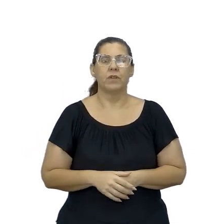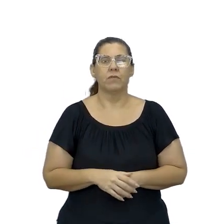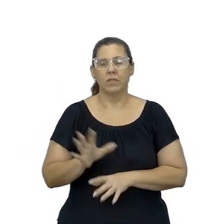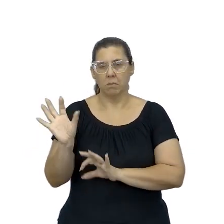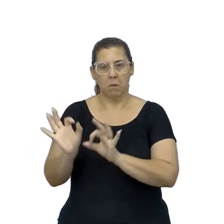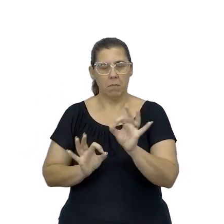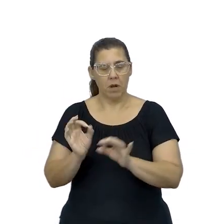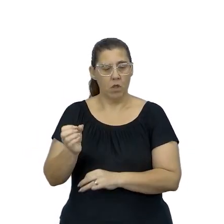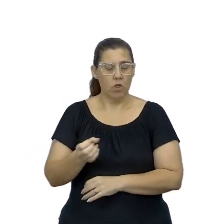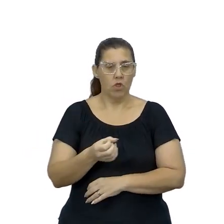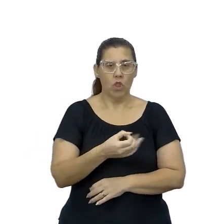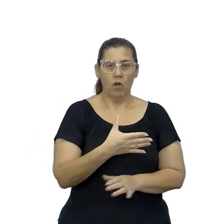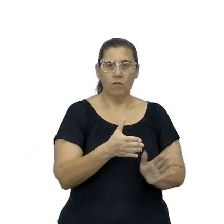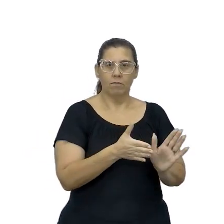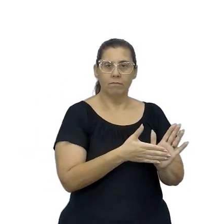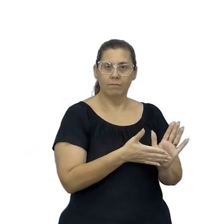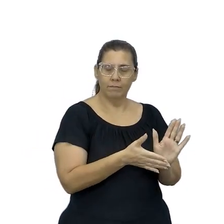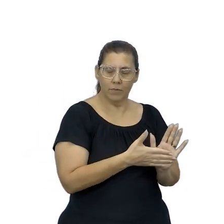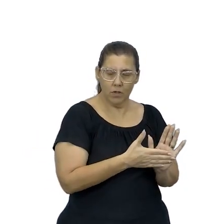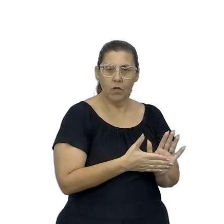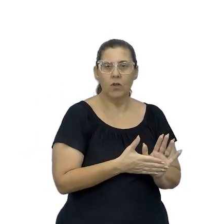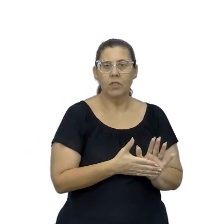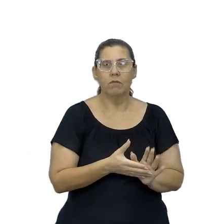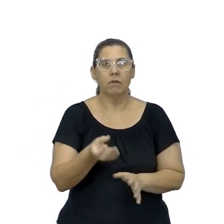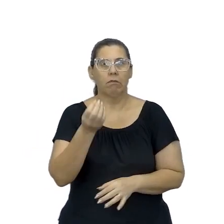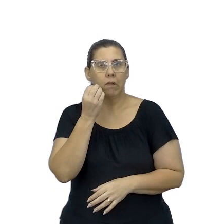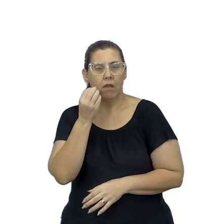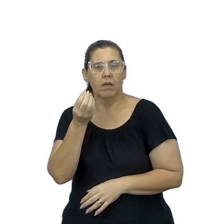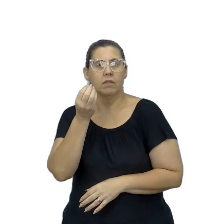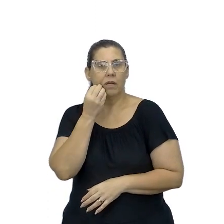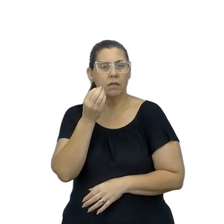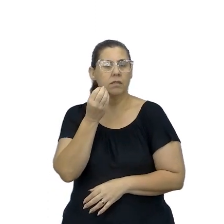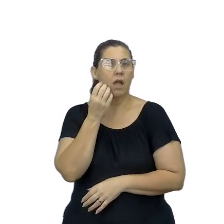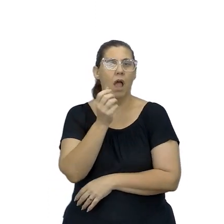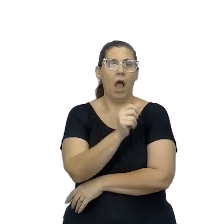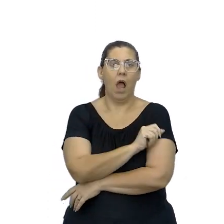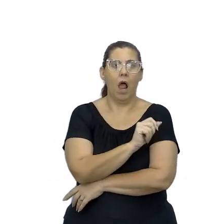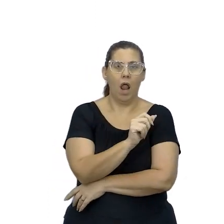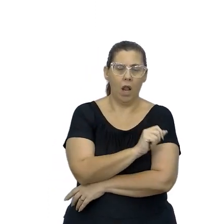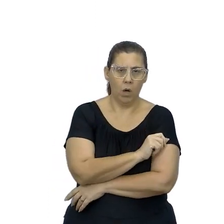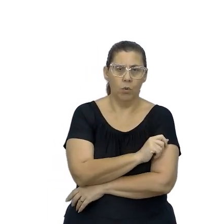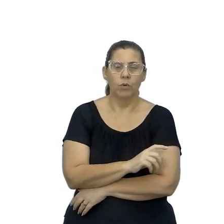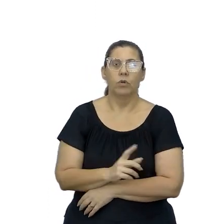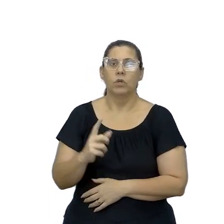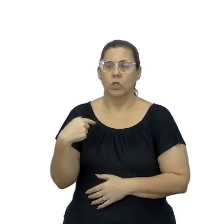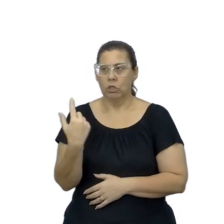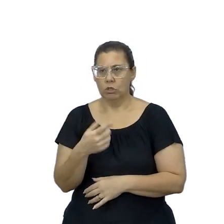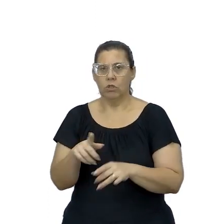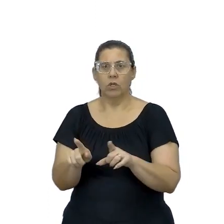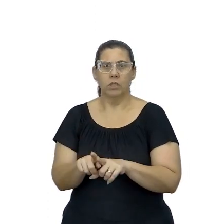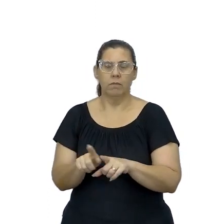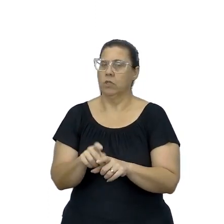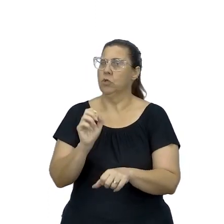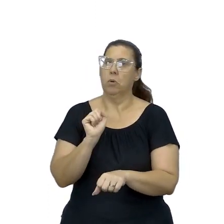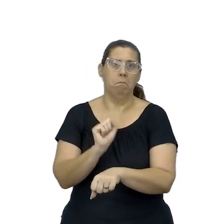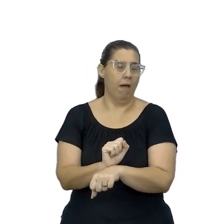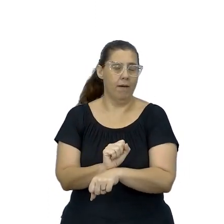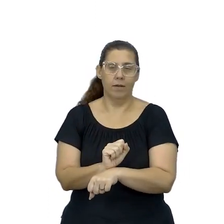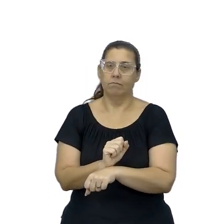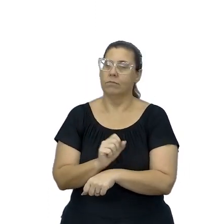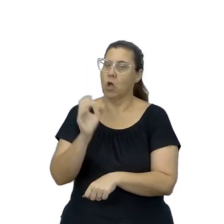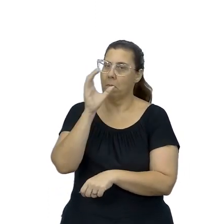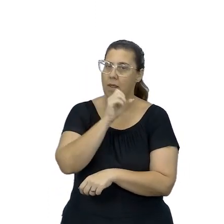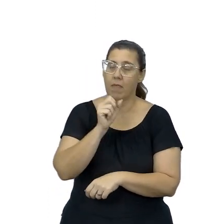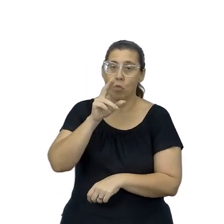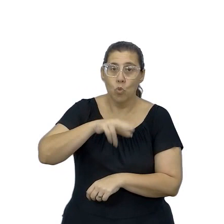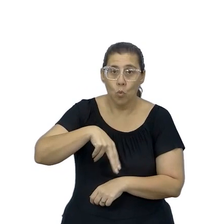construído novas proposições, a gente vai fazer teste, né, esses alunos vão então também, e a gente também, porque a gente também não para de aprender, né, em nenhum